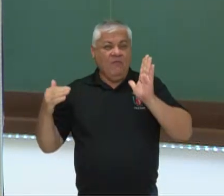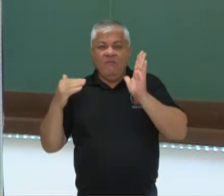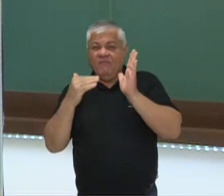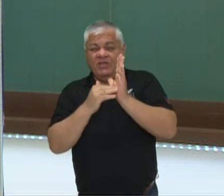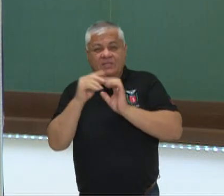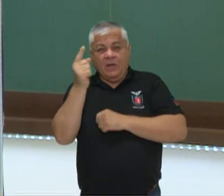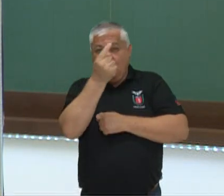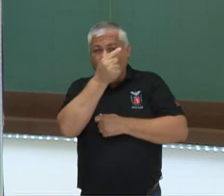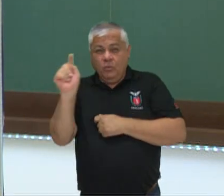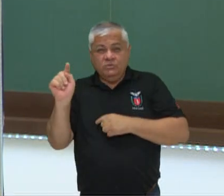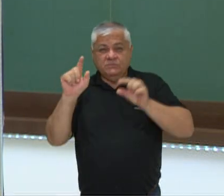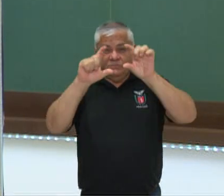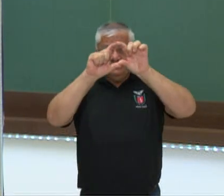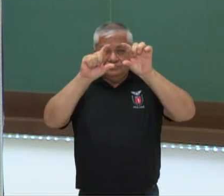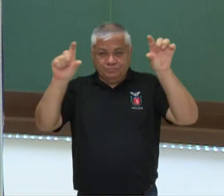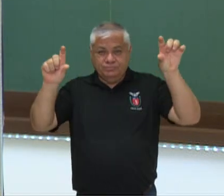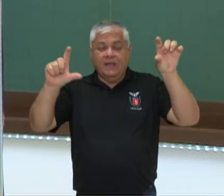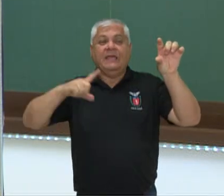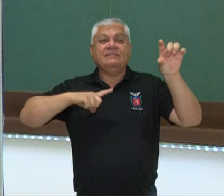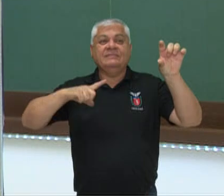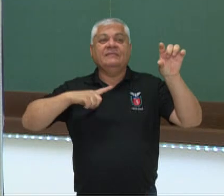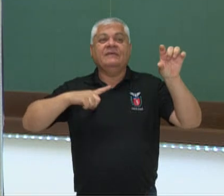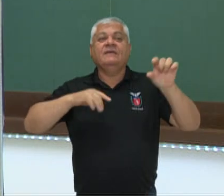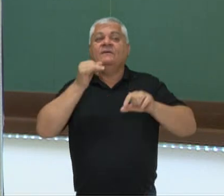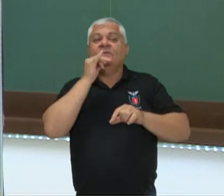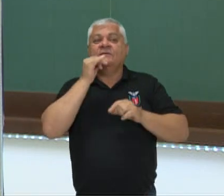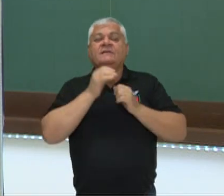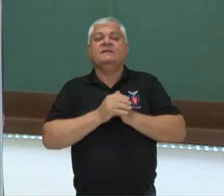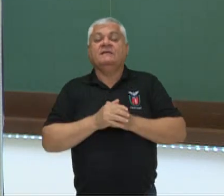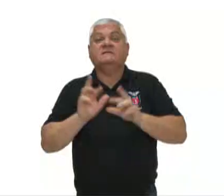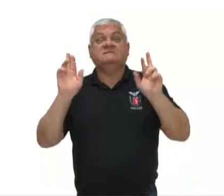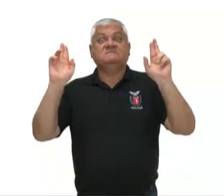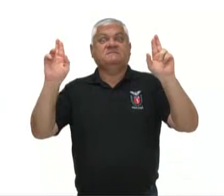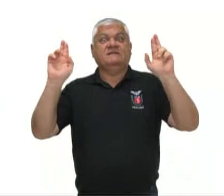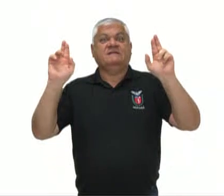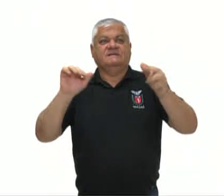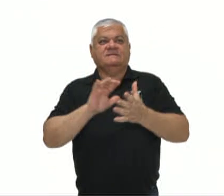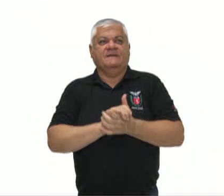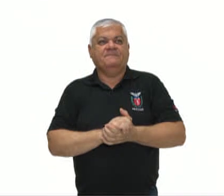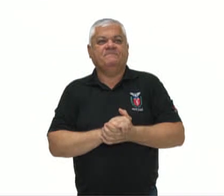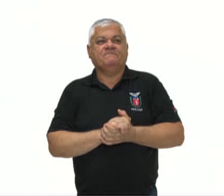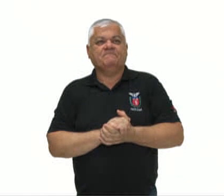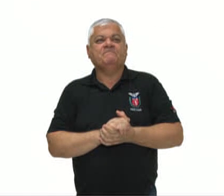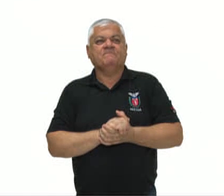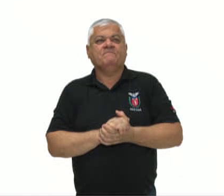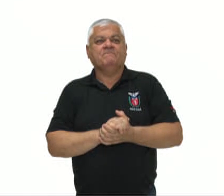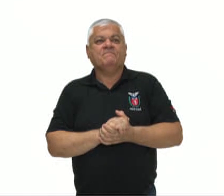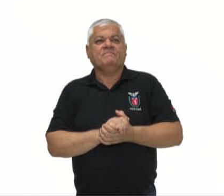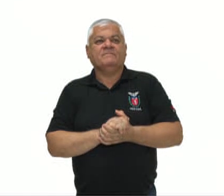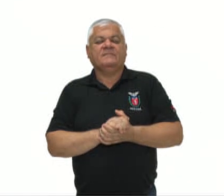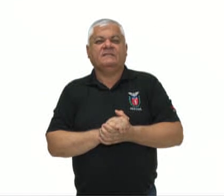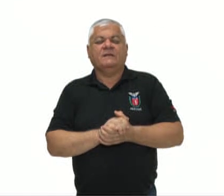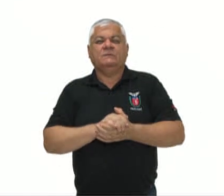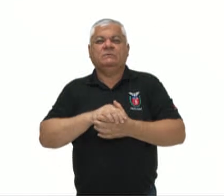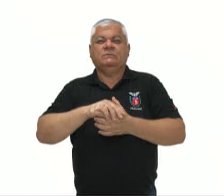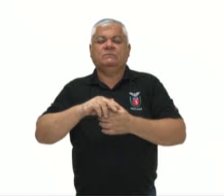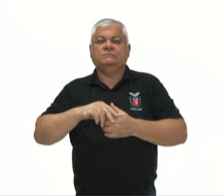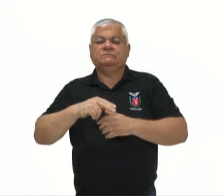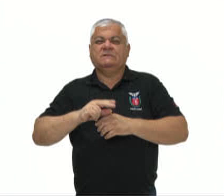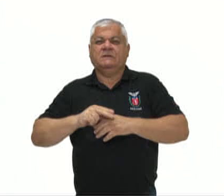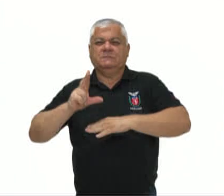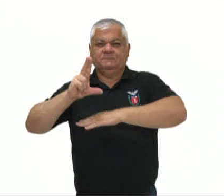No fragmento final do livro, nós temos uma imagem de esperança, literalmente. Insetos em cor de